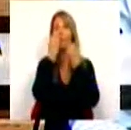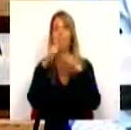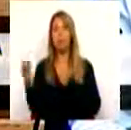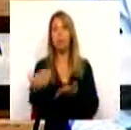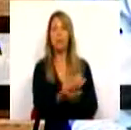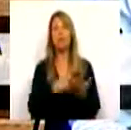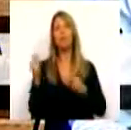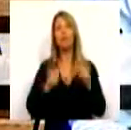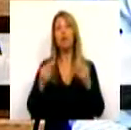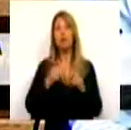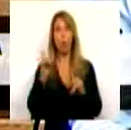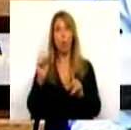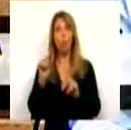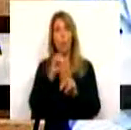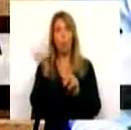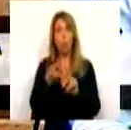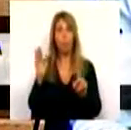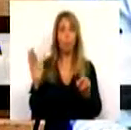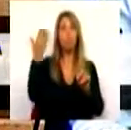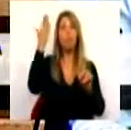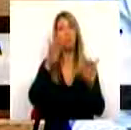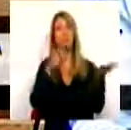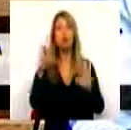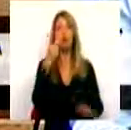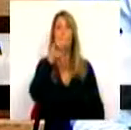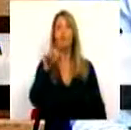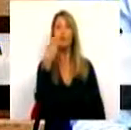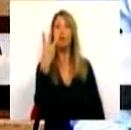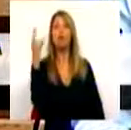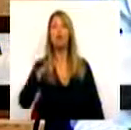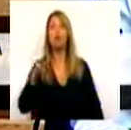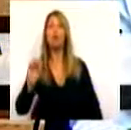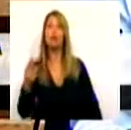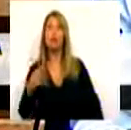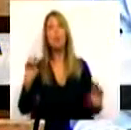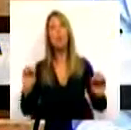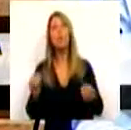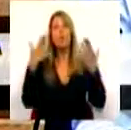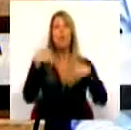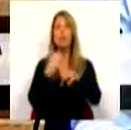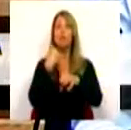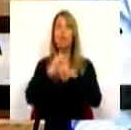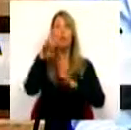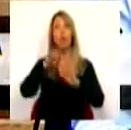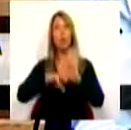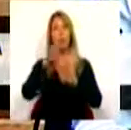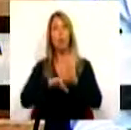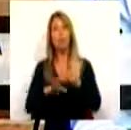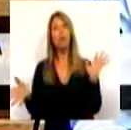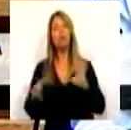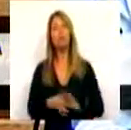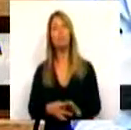ano estima-se num valor à ordem dos 2,3 milhões de euros e o início de um trabalho regulamentar para